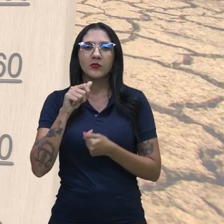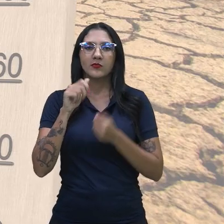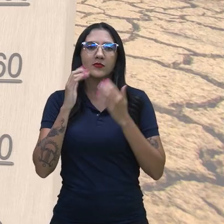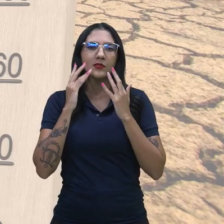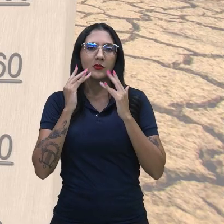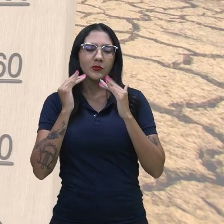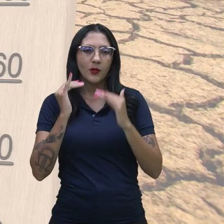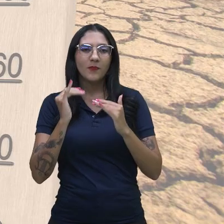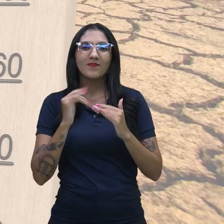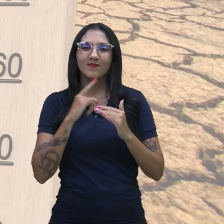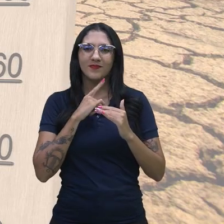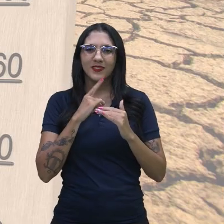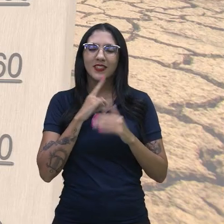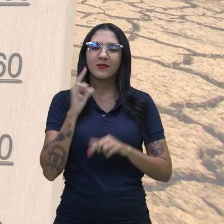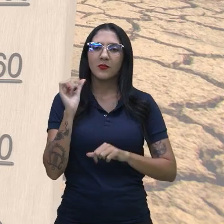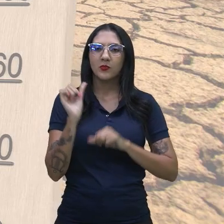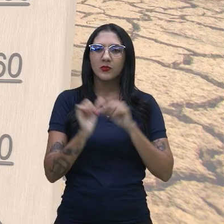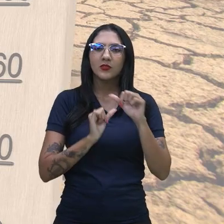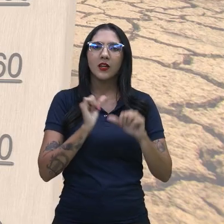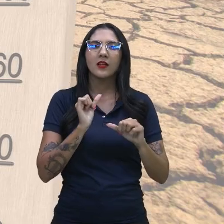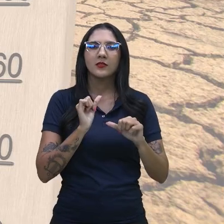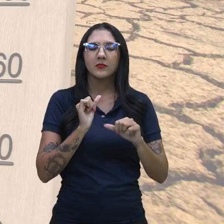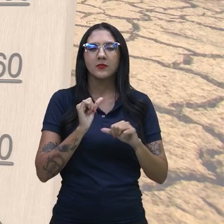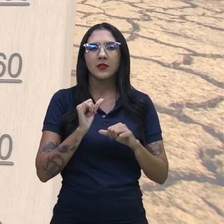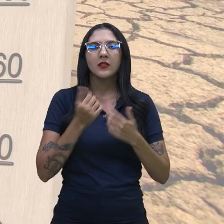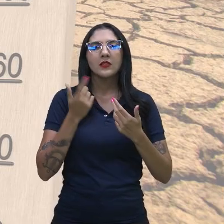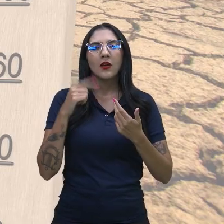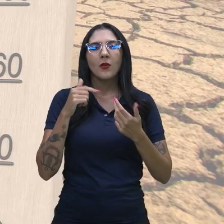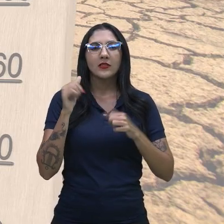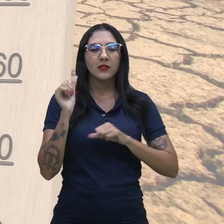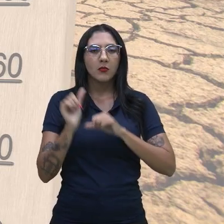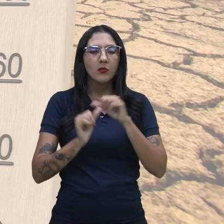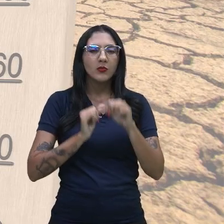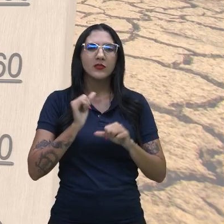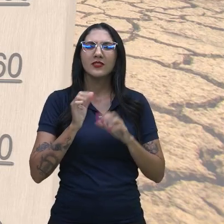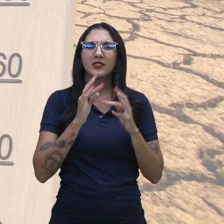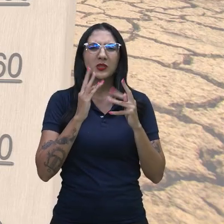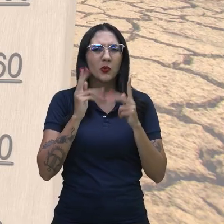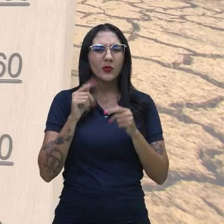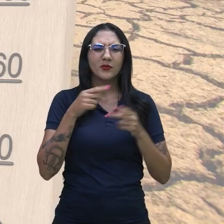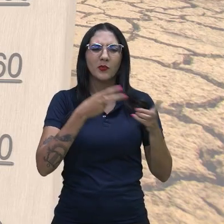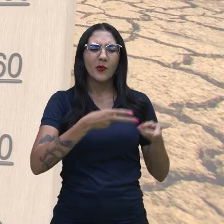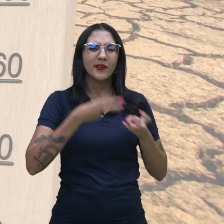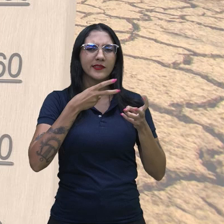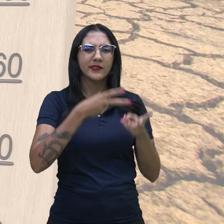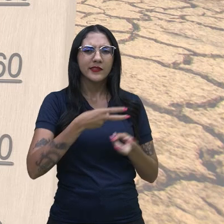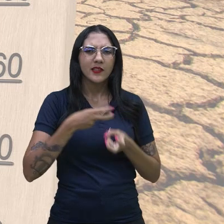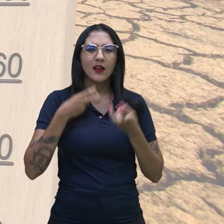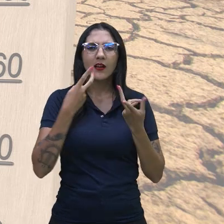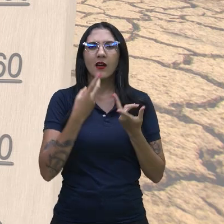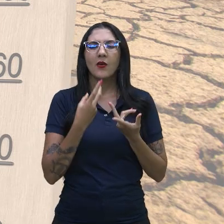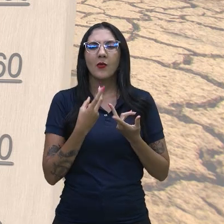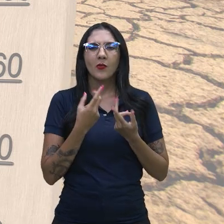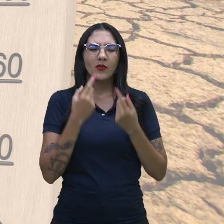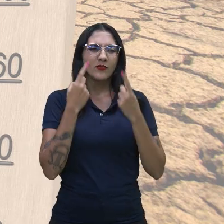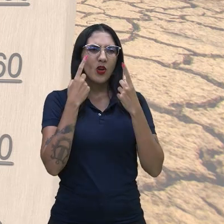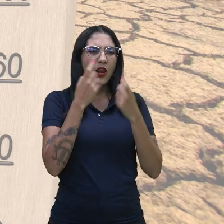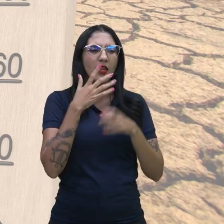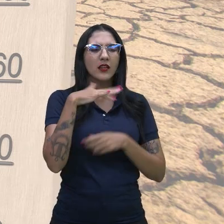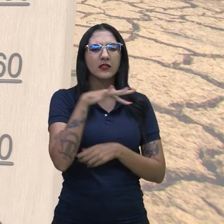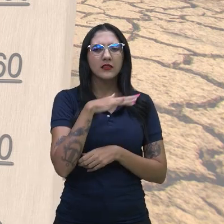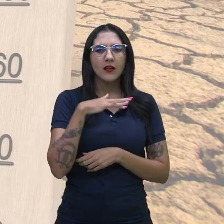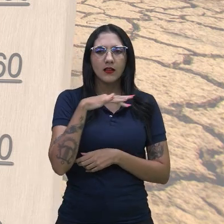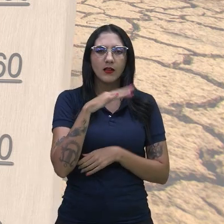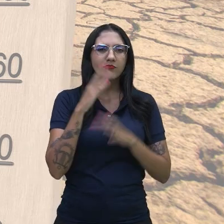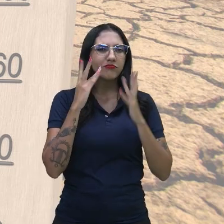Então houve uma ruptura, e essa ruptura levou, né, com toda essa exploração predatória, com todas essas questões